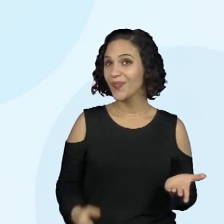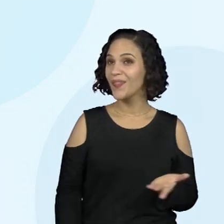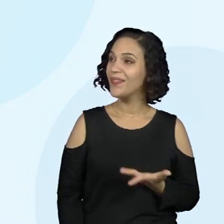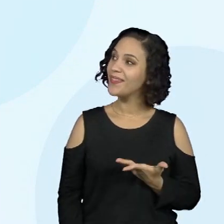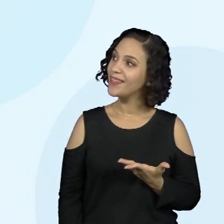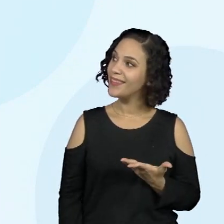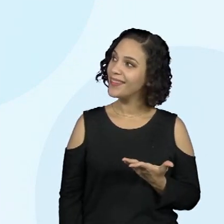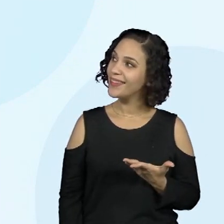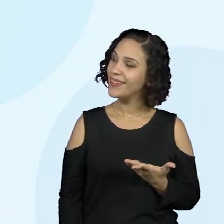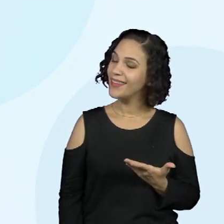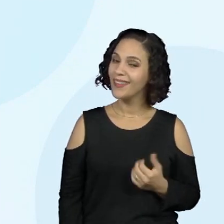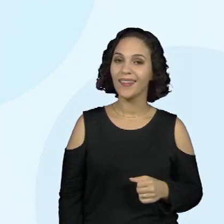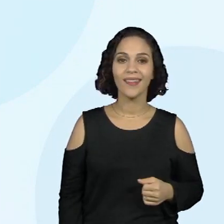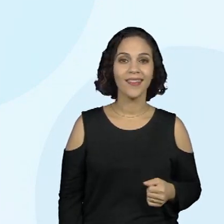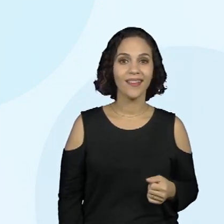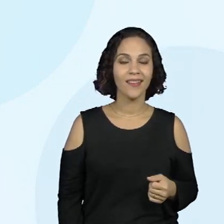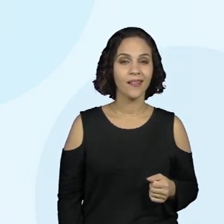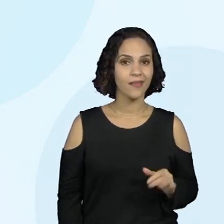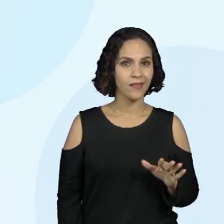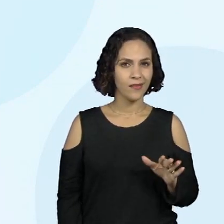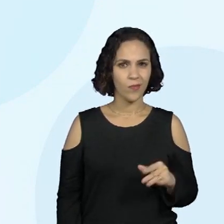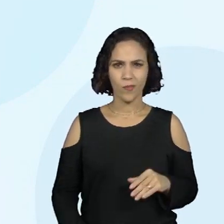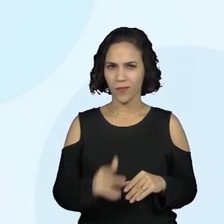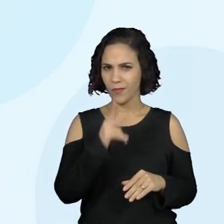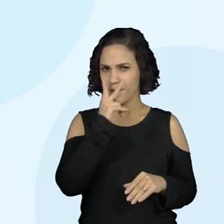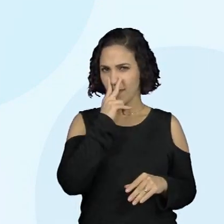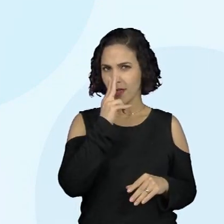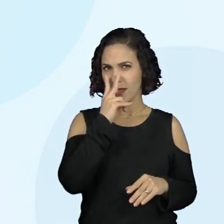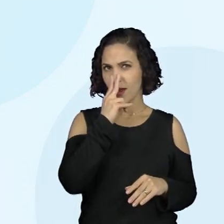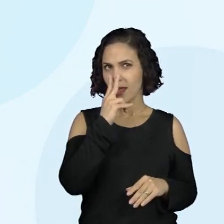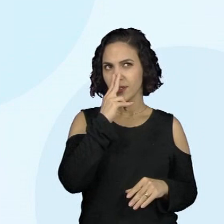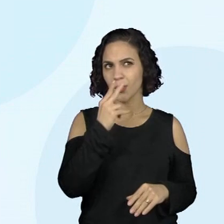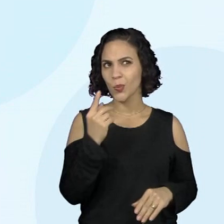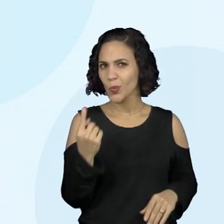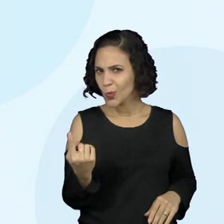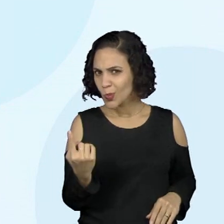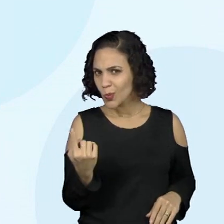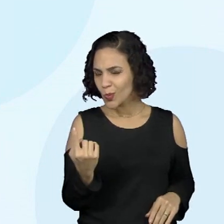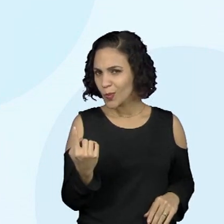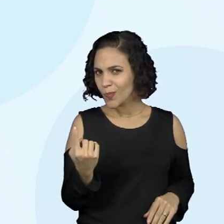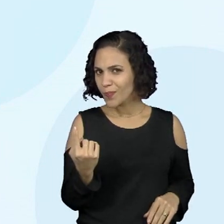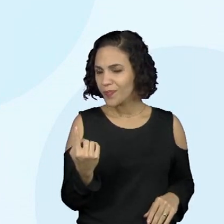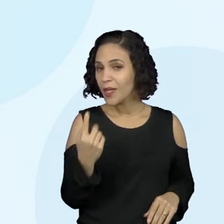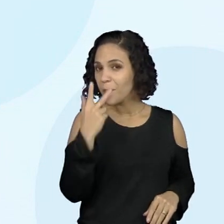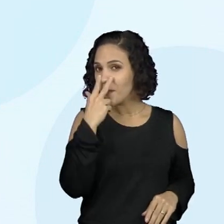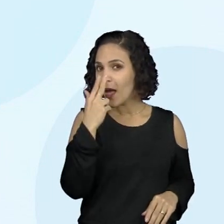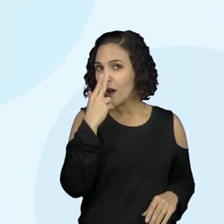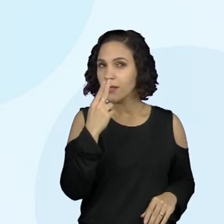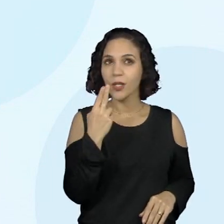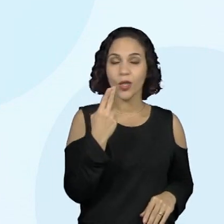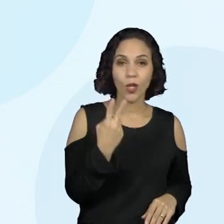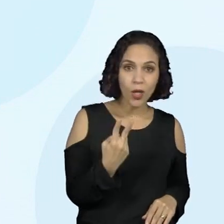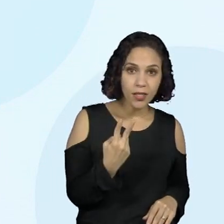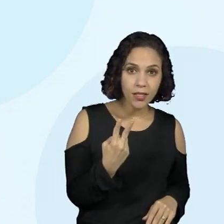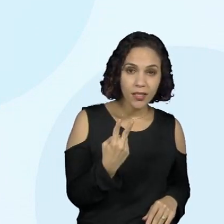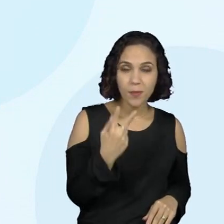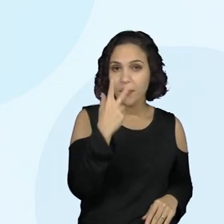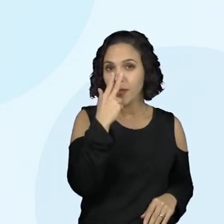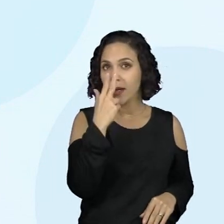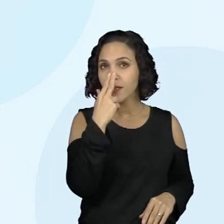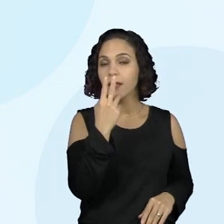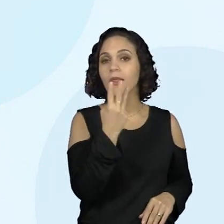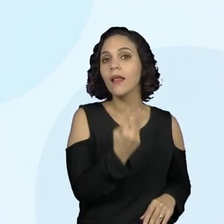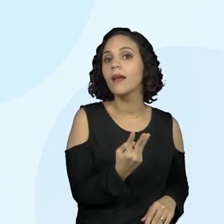Então, vamos lá. Parece aí que é a figura 1, parece que é a figura 2, parece que é a